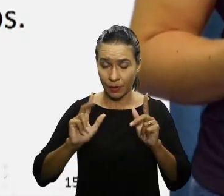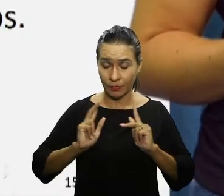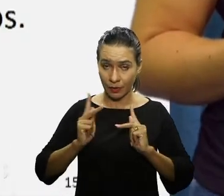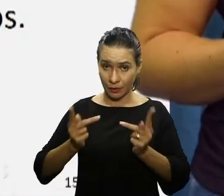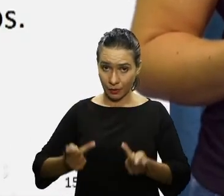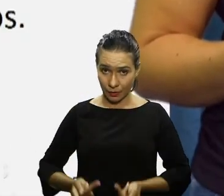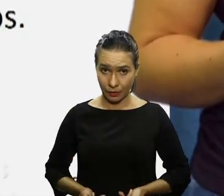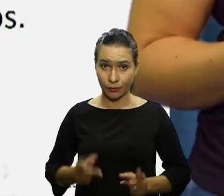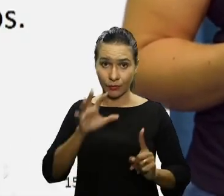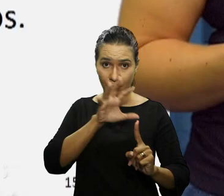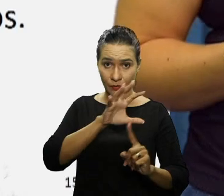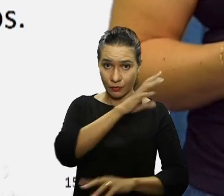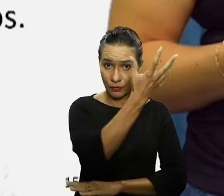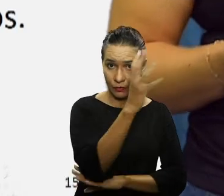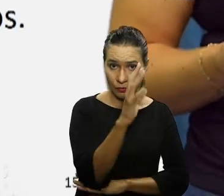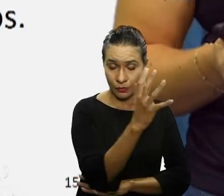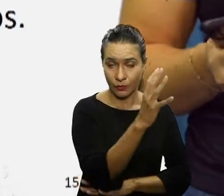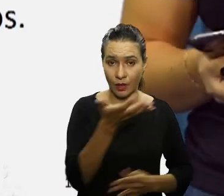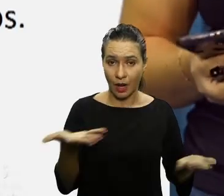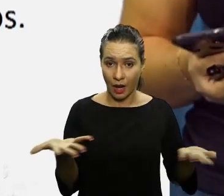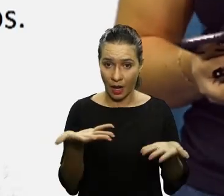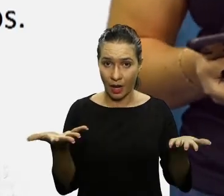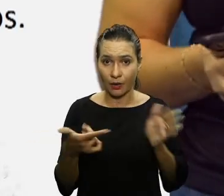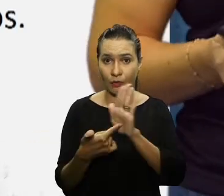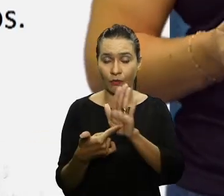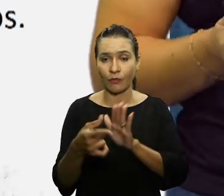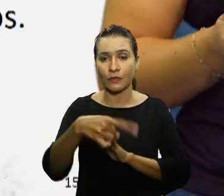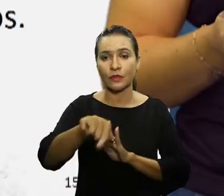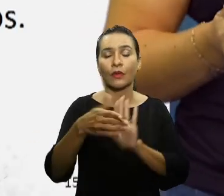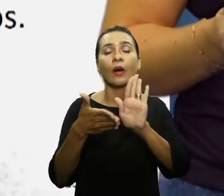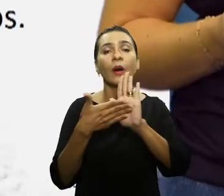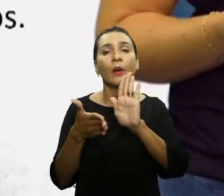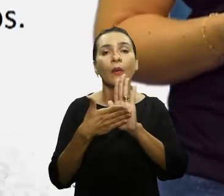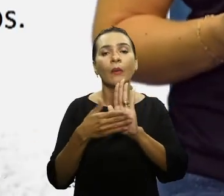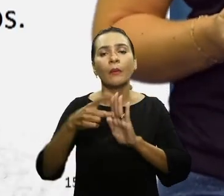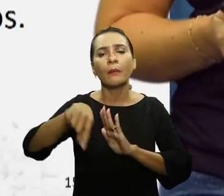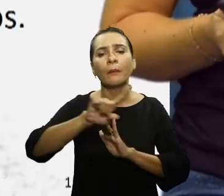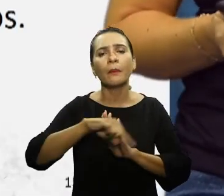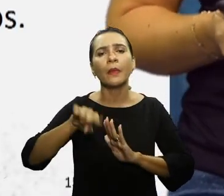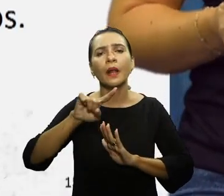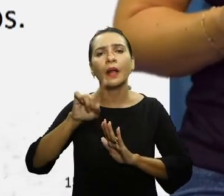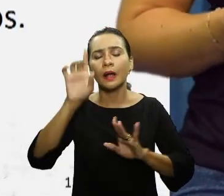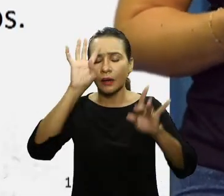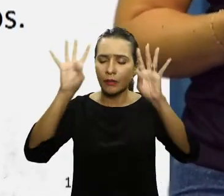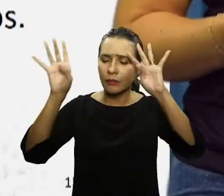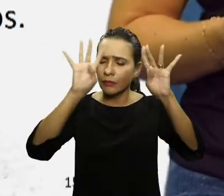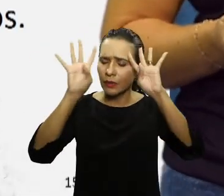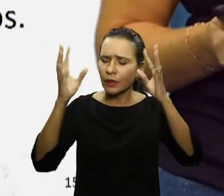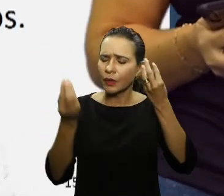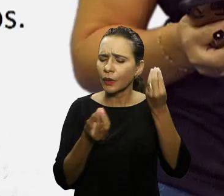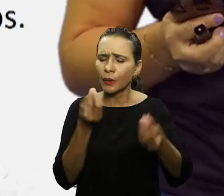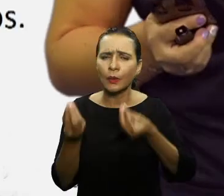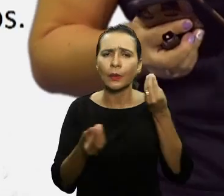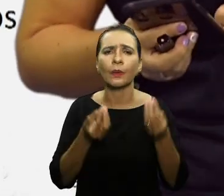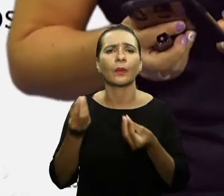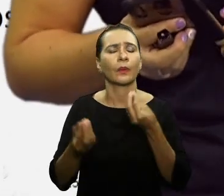eu trouxe para vocês uma proposta só para a gente refletir mesmo sobre